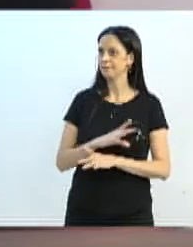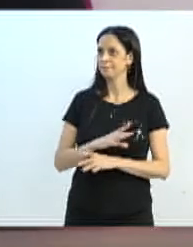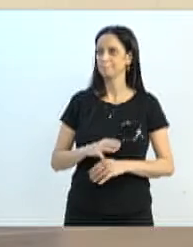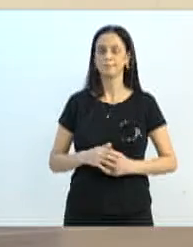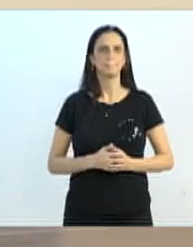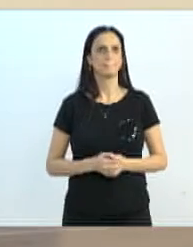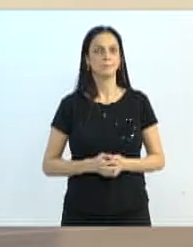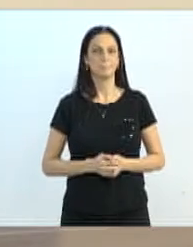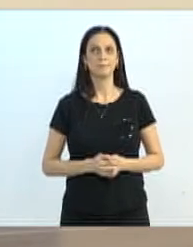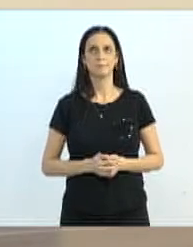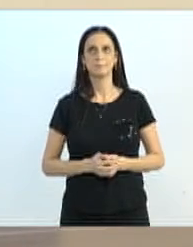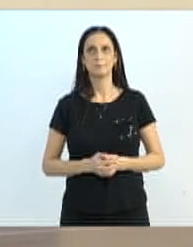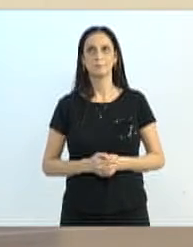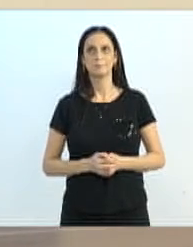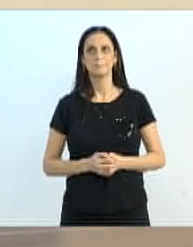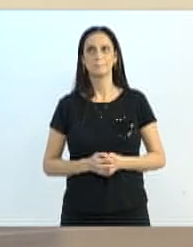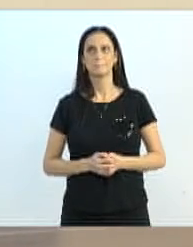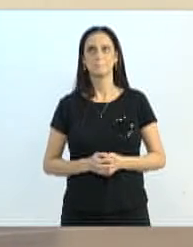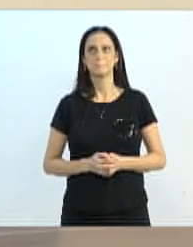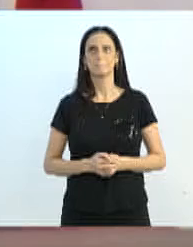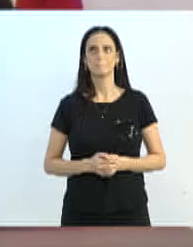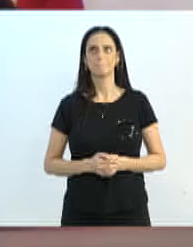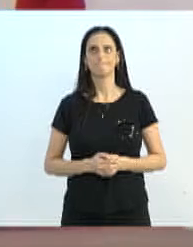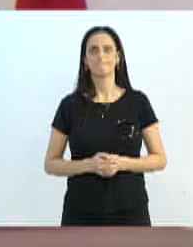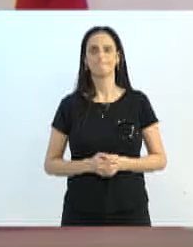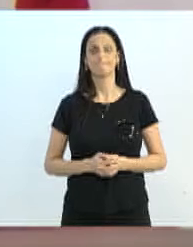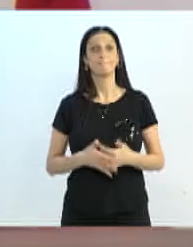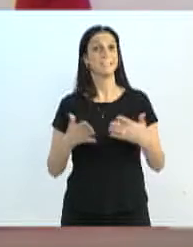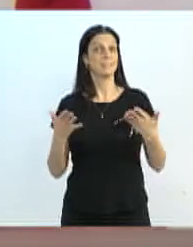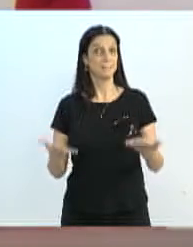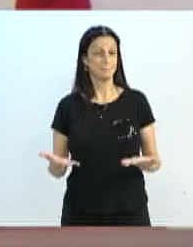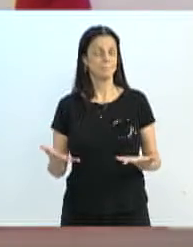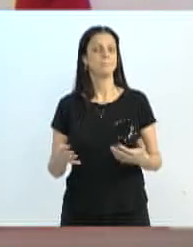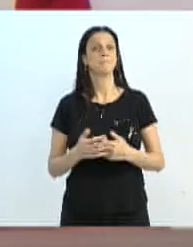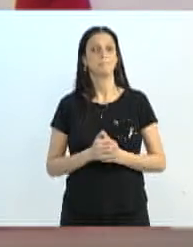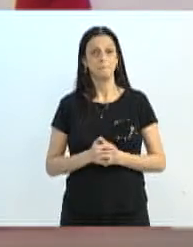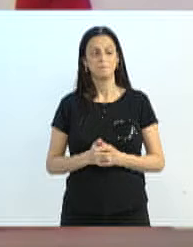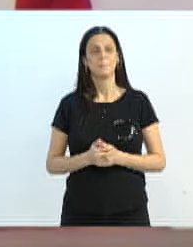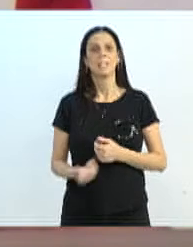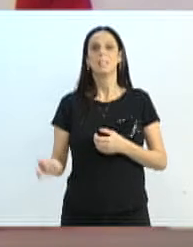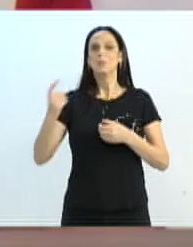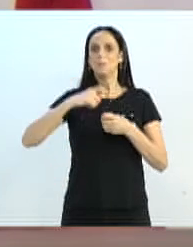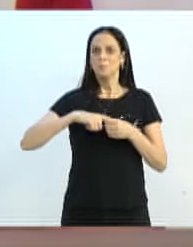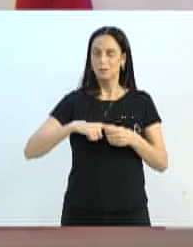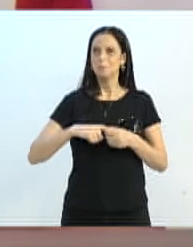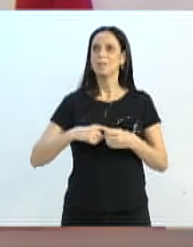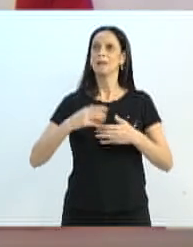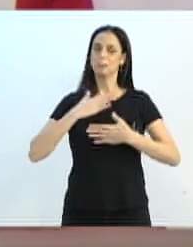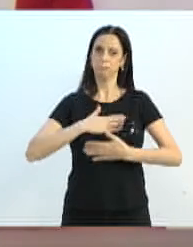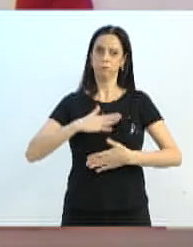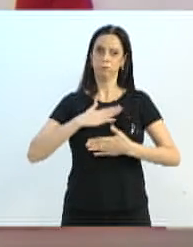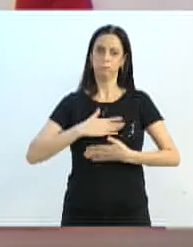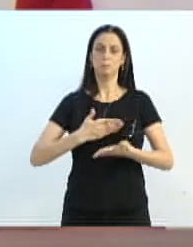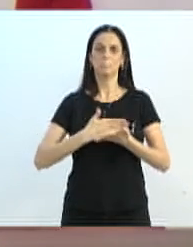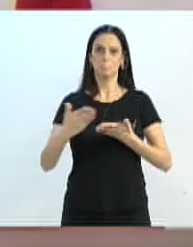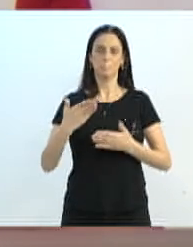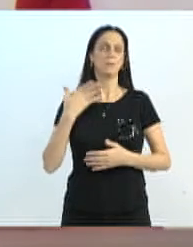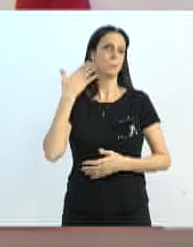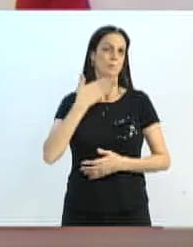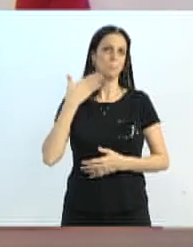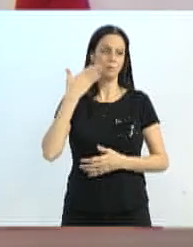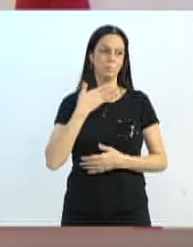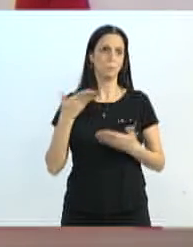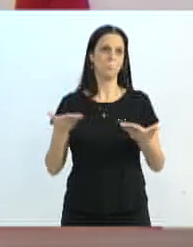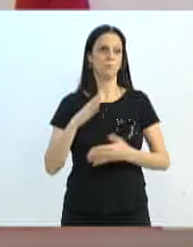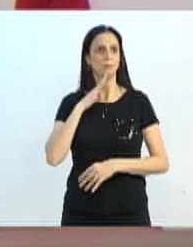Mais um minuto para o senhor concluir seu pronunciamento. Mas, enfim, eu quero voltar aqui à tranquilidade do início da minha fala, na tarde de